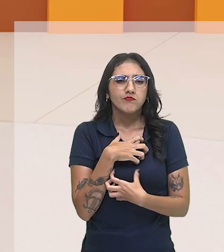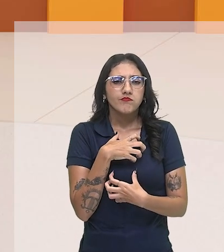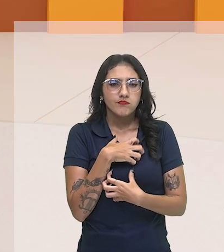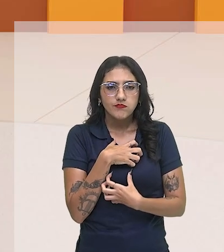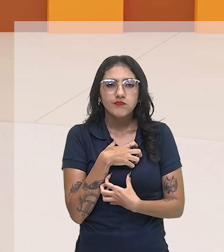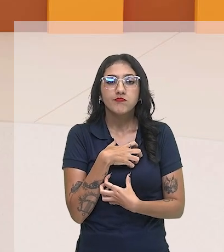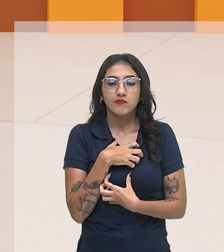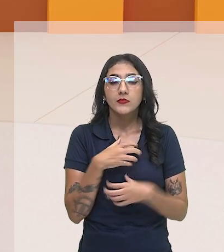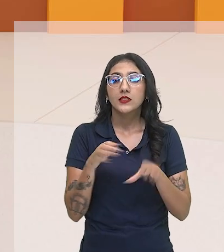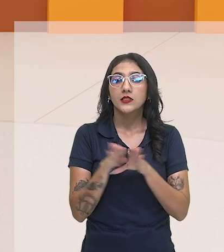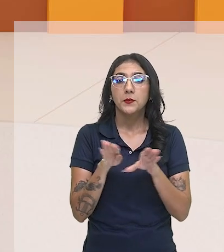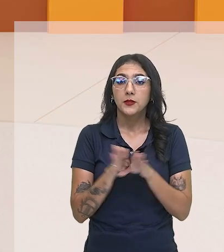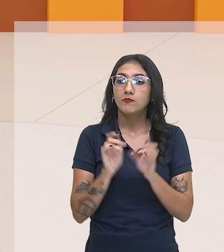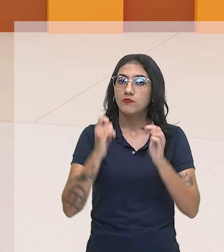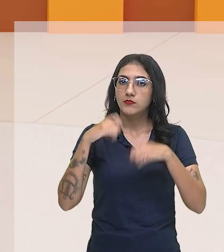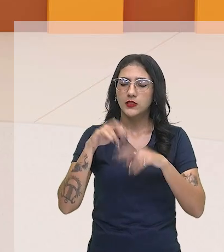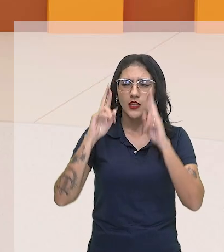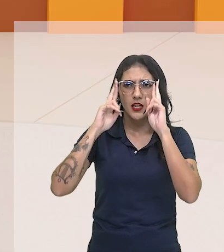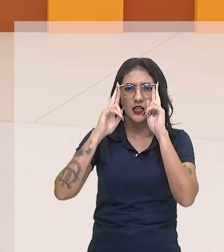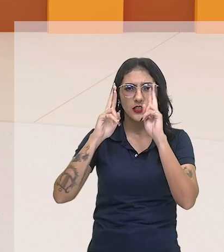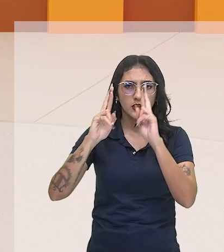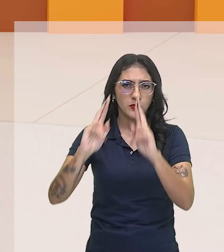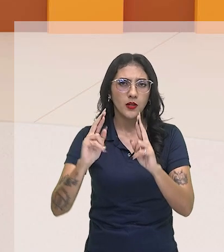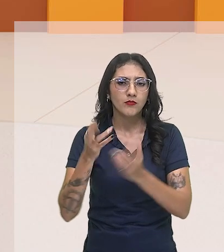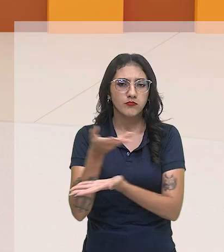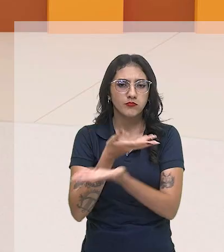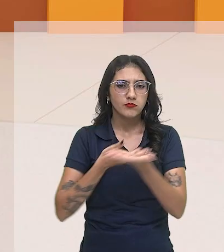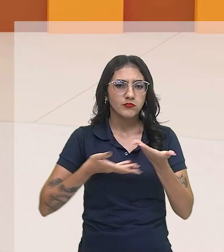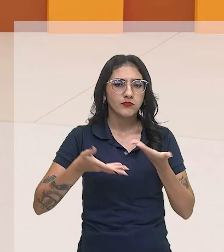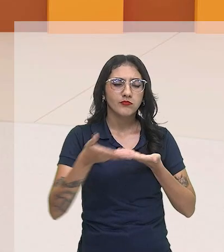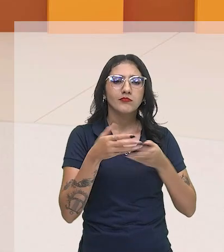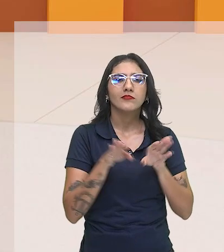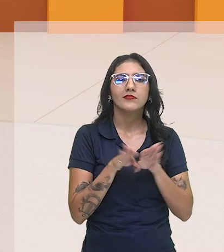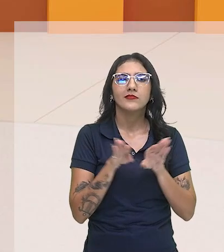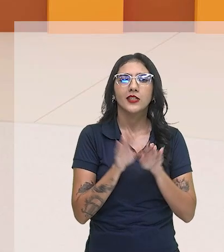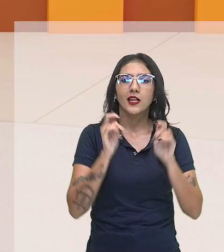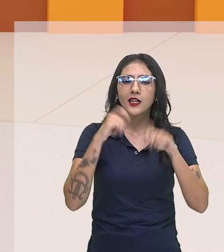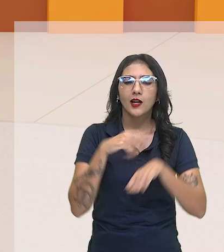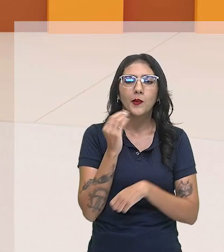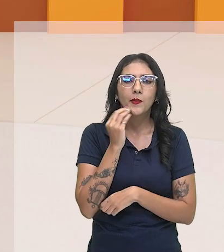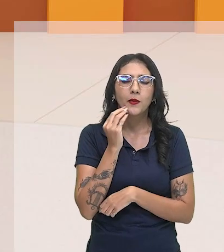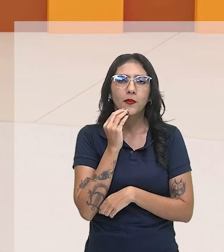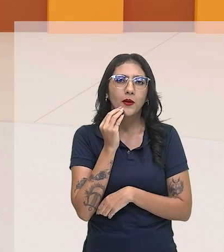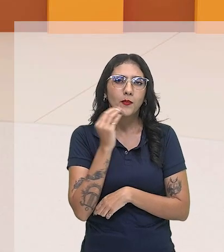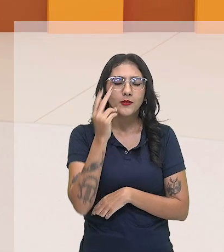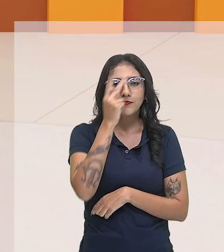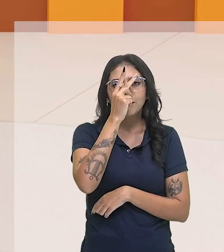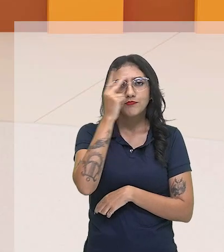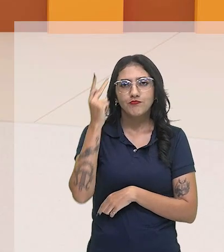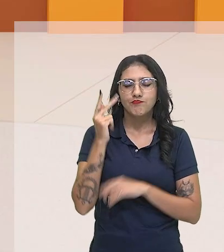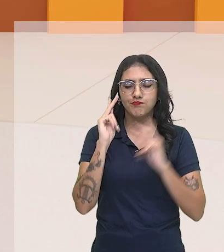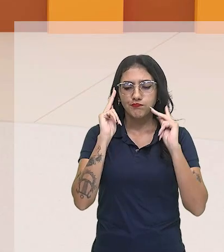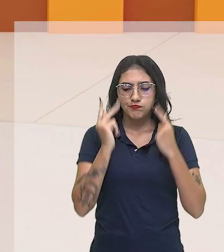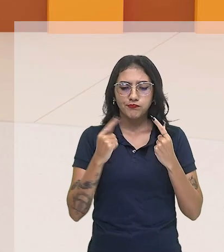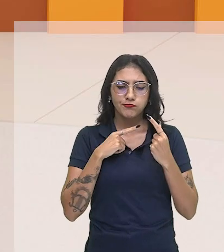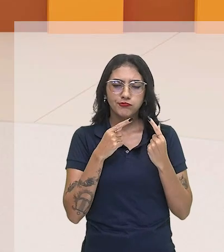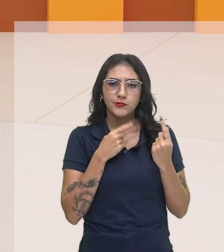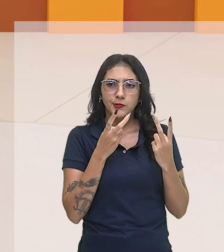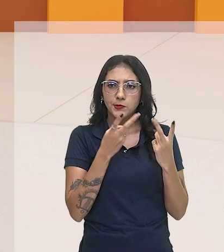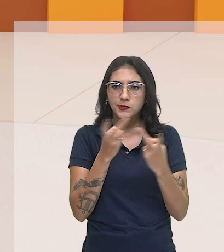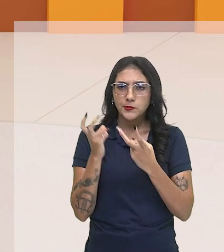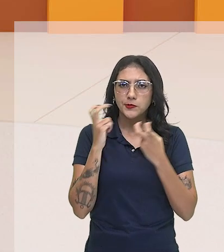de possibilitarem um respeito universal, possibilita alguém se perceber como ser possuidor de